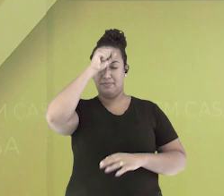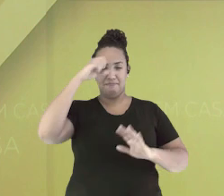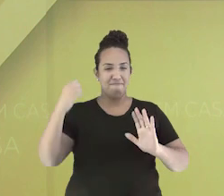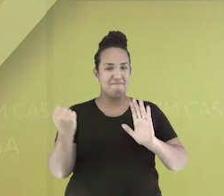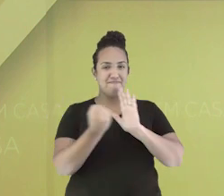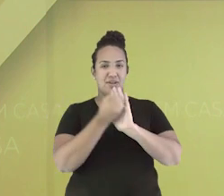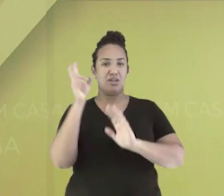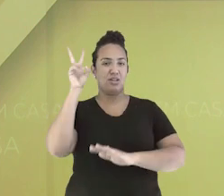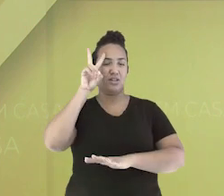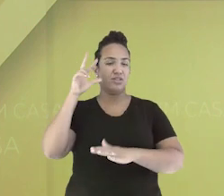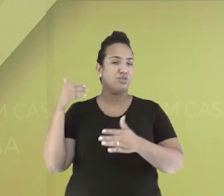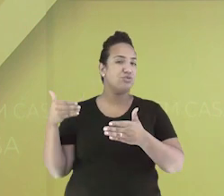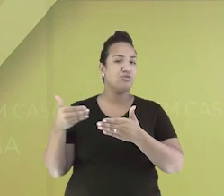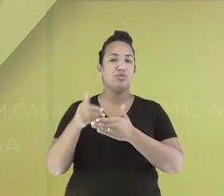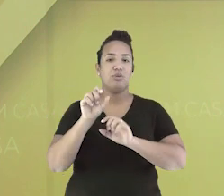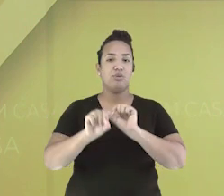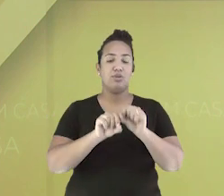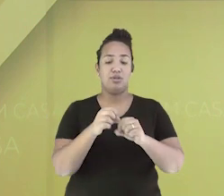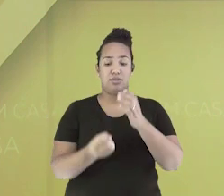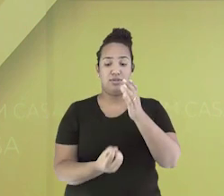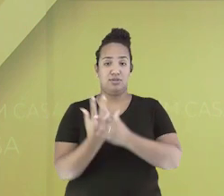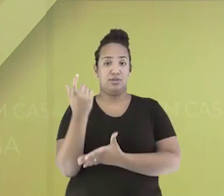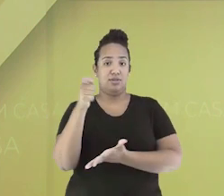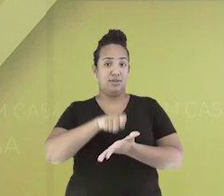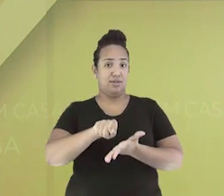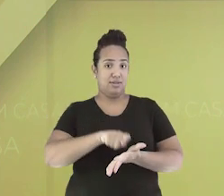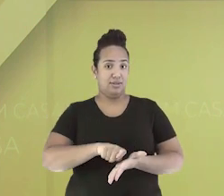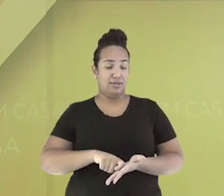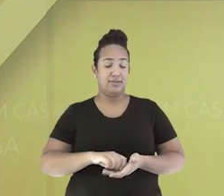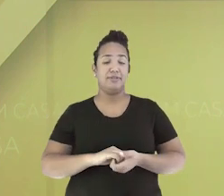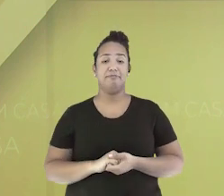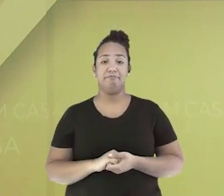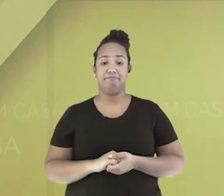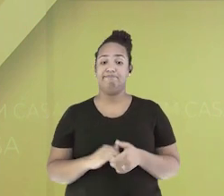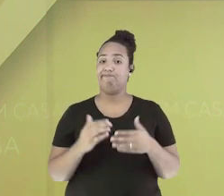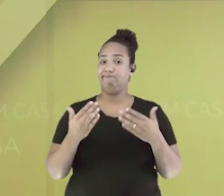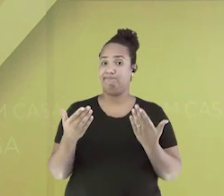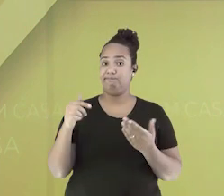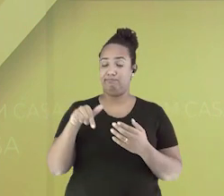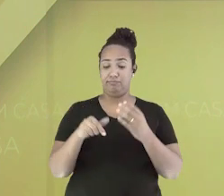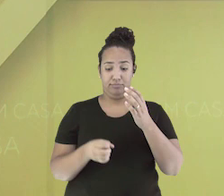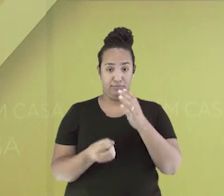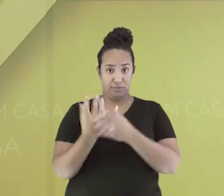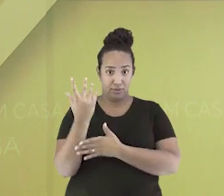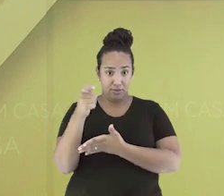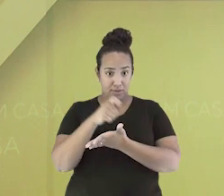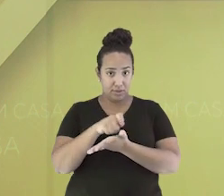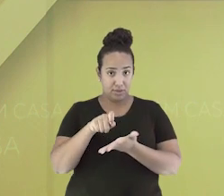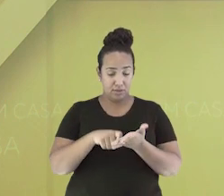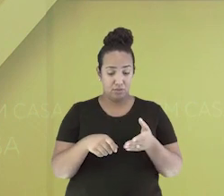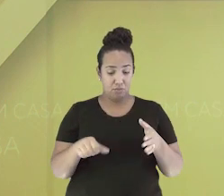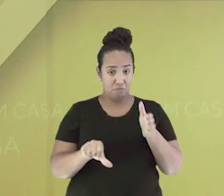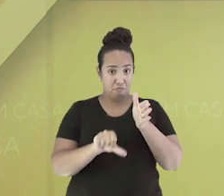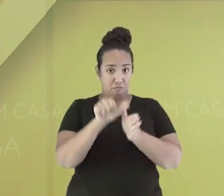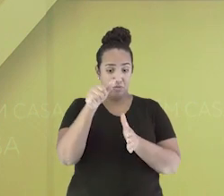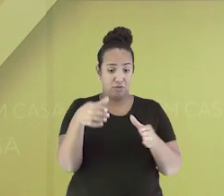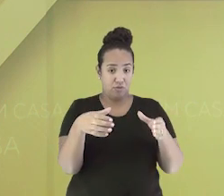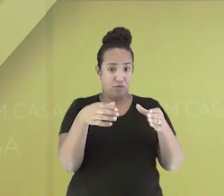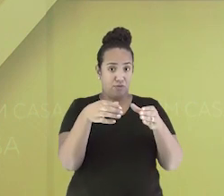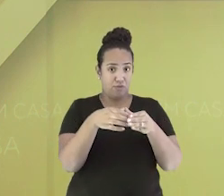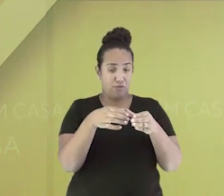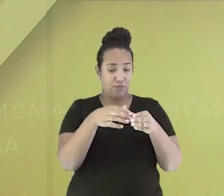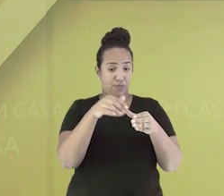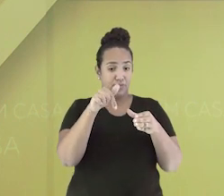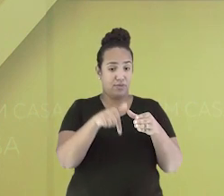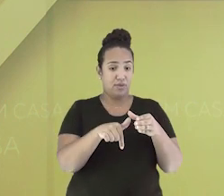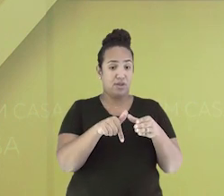nossa história foi a invenção da escrita. Após esse acontecimento, a primeira grande civilização começou a surgir no